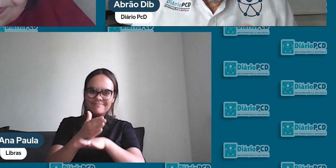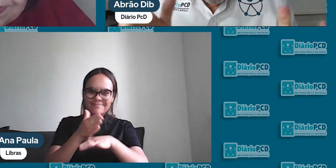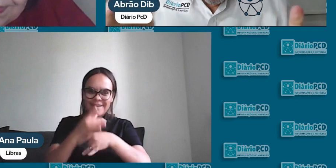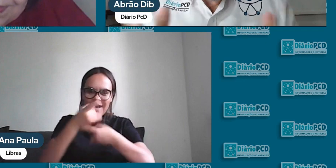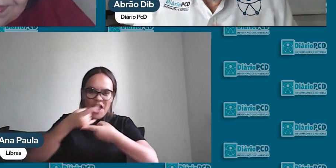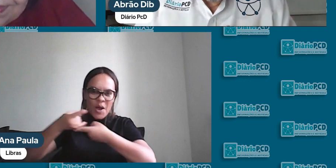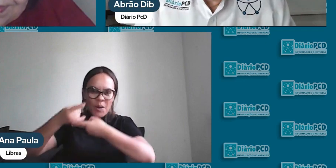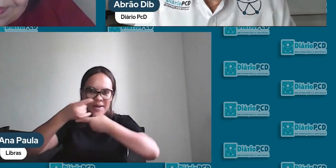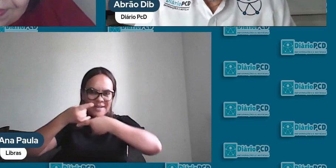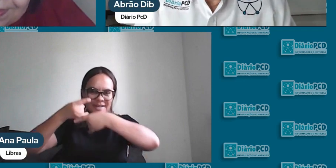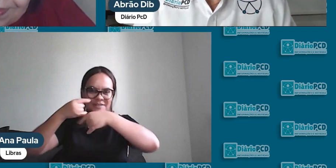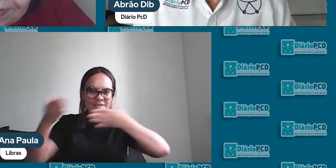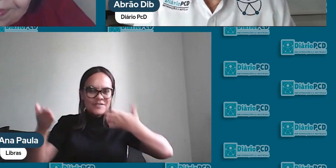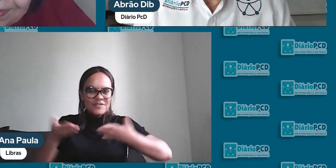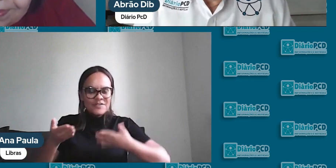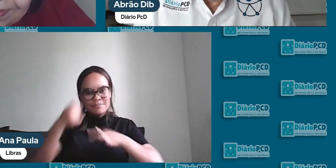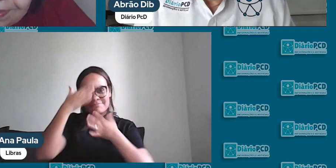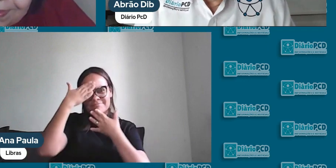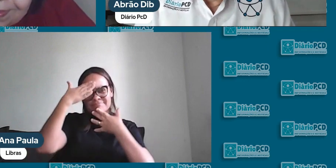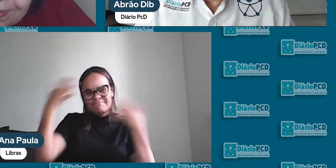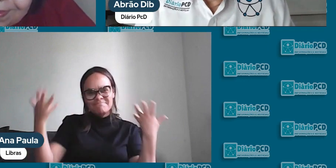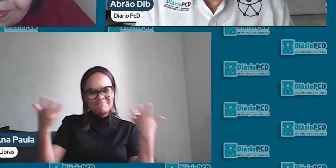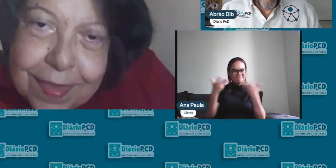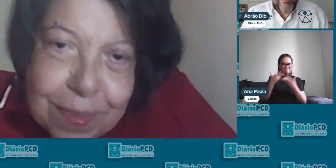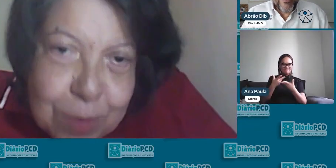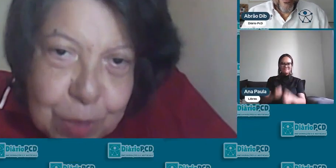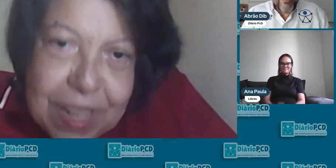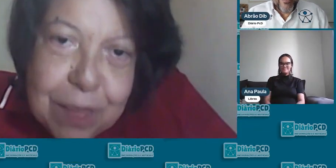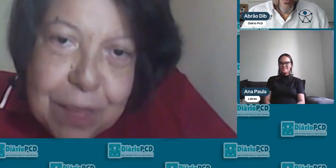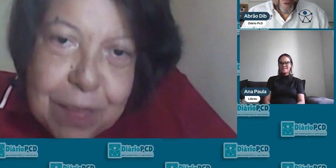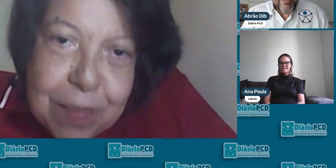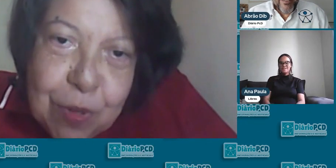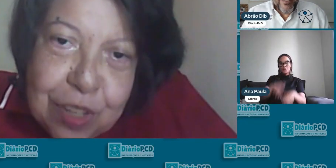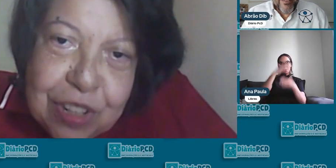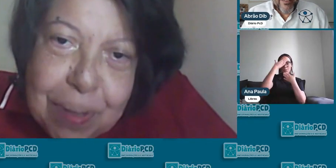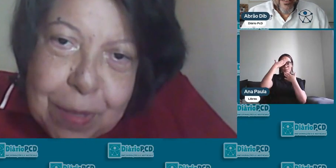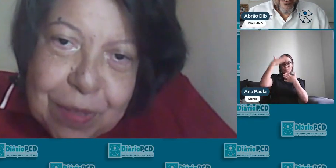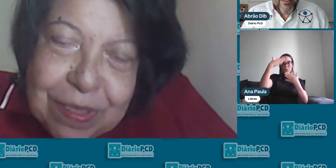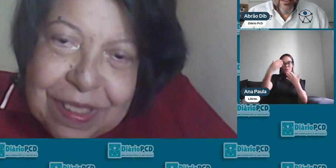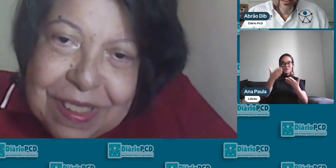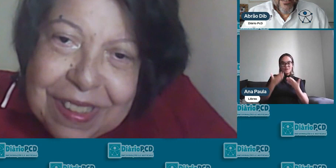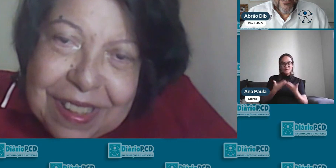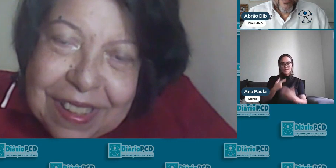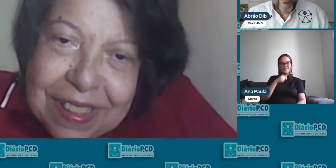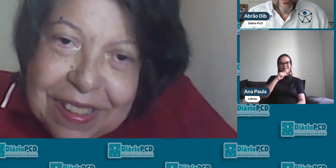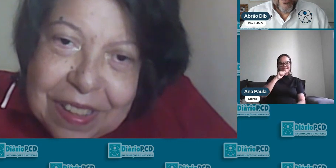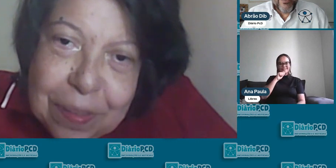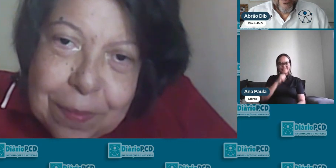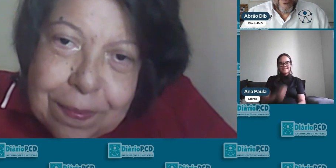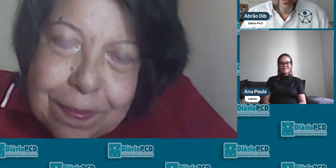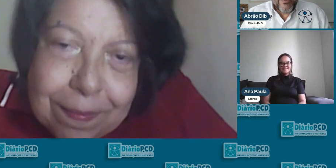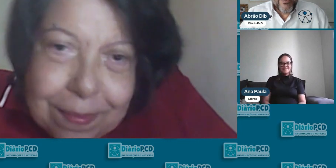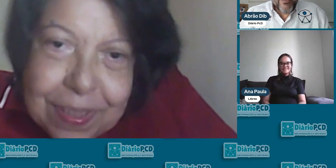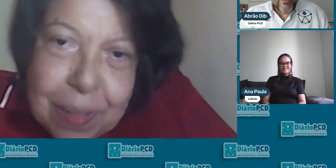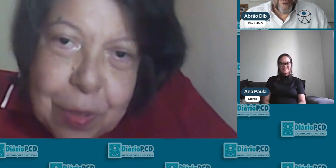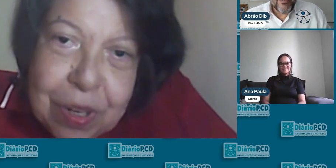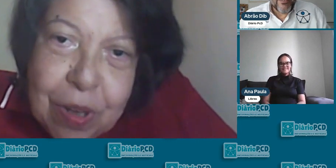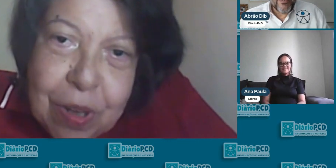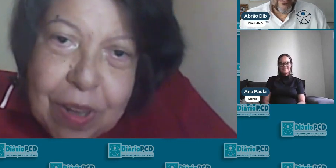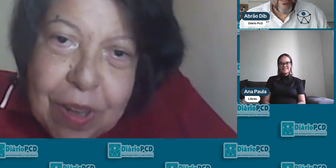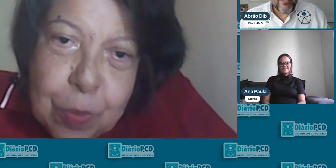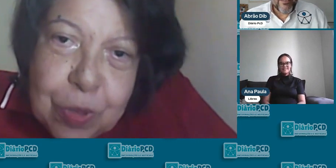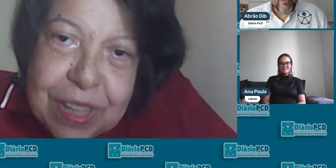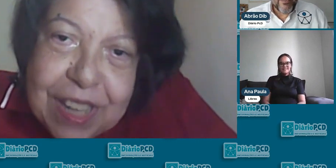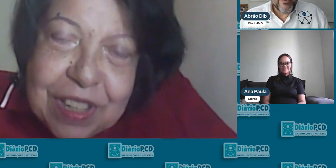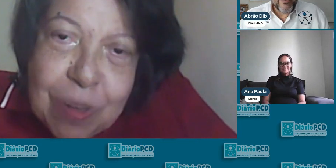PCD. Gratidão enorme, doutora. Muito obrigada pelo convite, Abrão. Tenho sempre